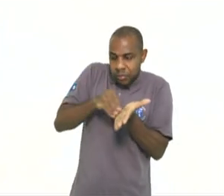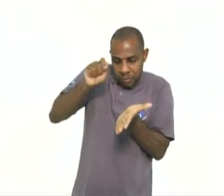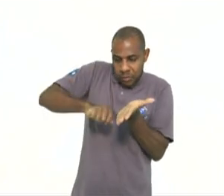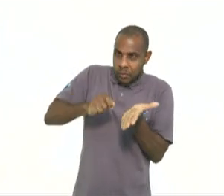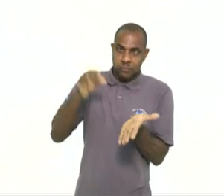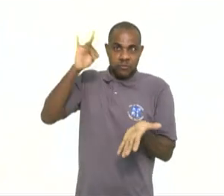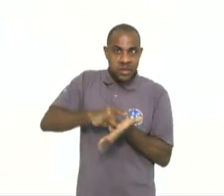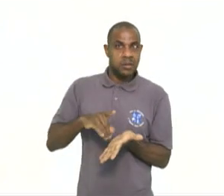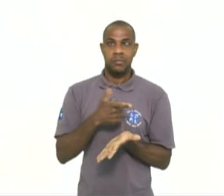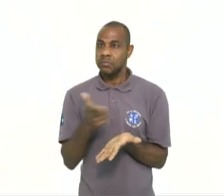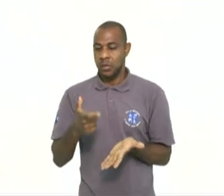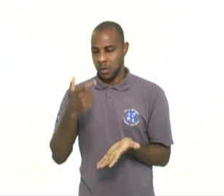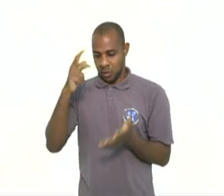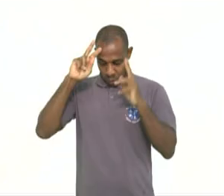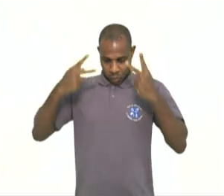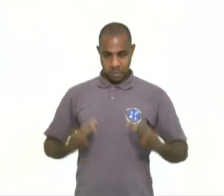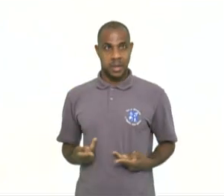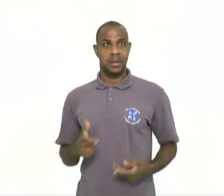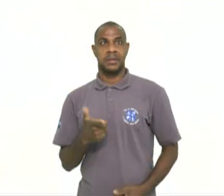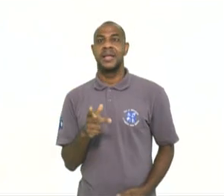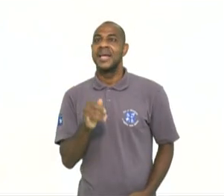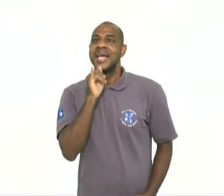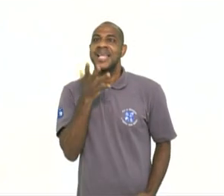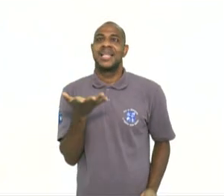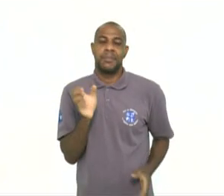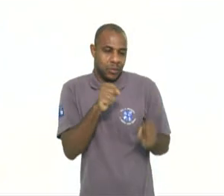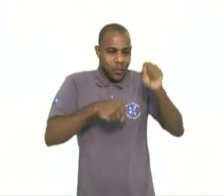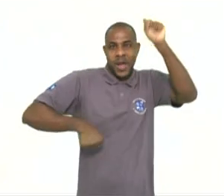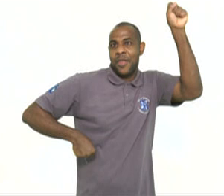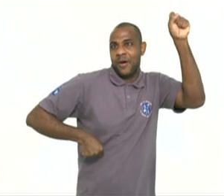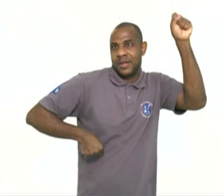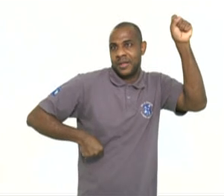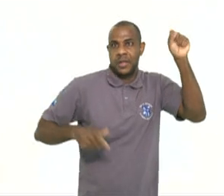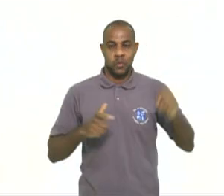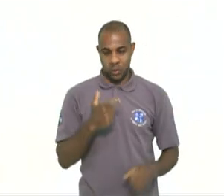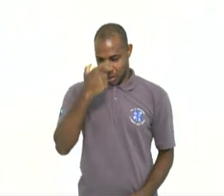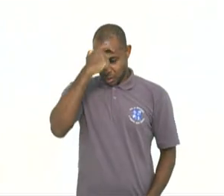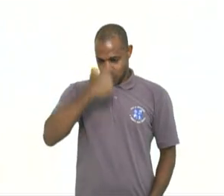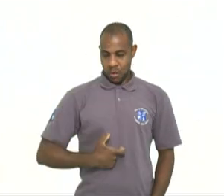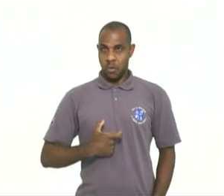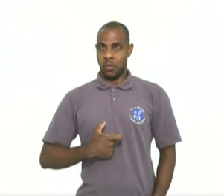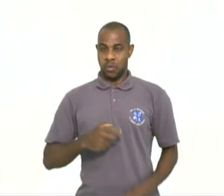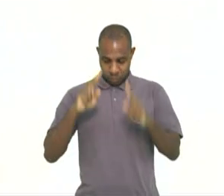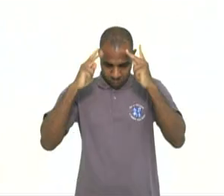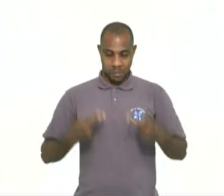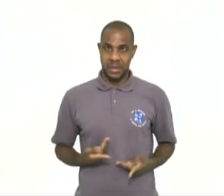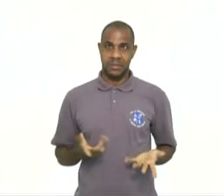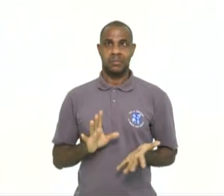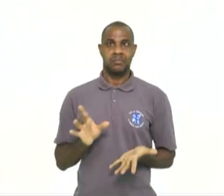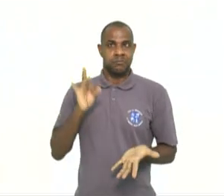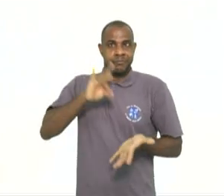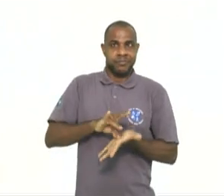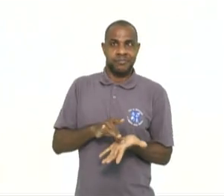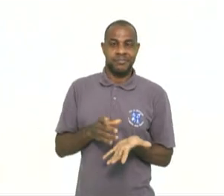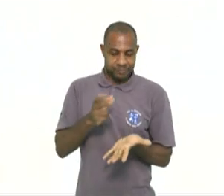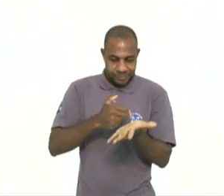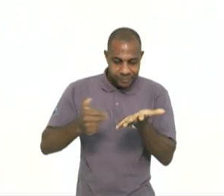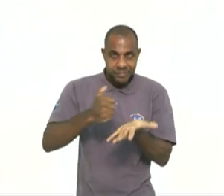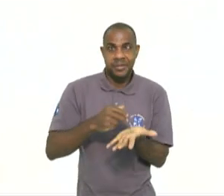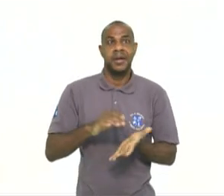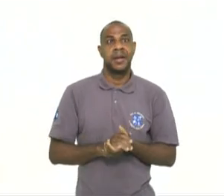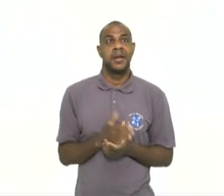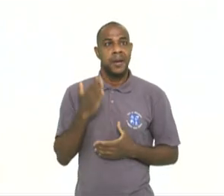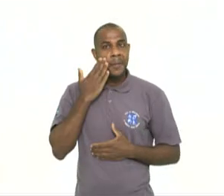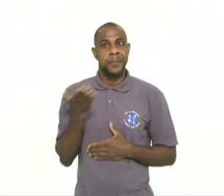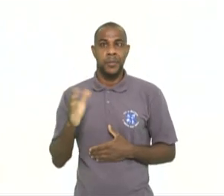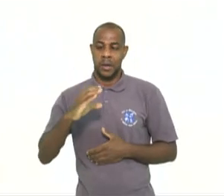certo como é o caso do dos heróis e do estilo americano em que você desenha a figura mais realista né os cartuchos de